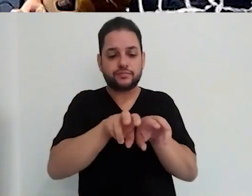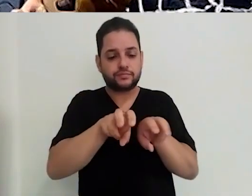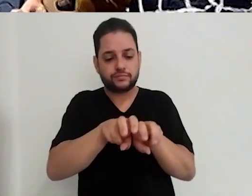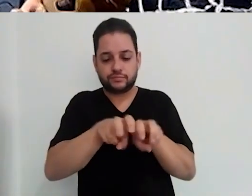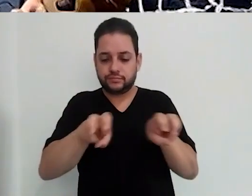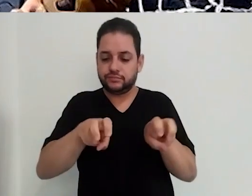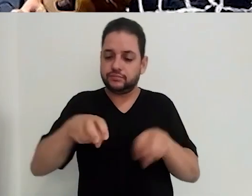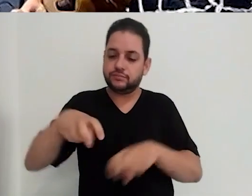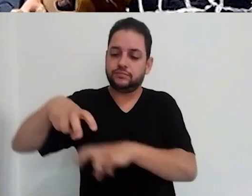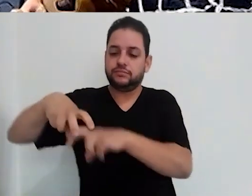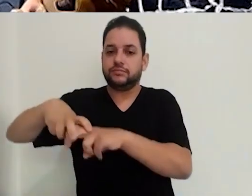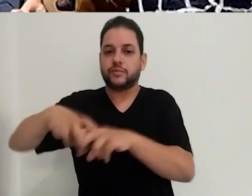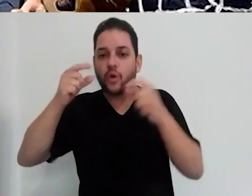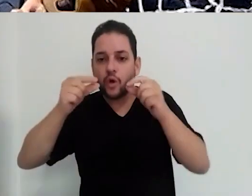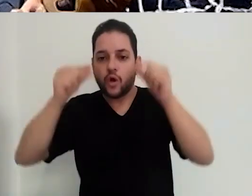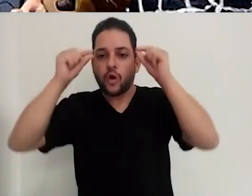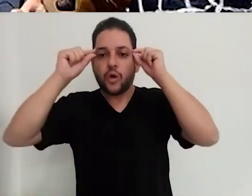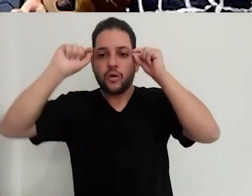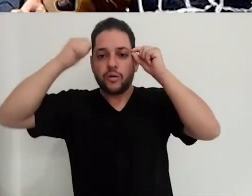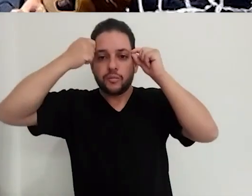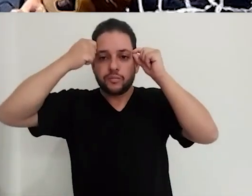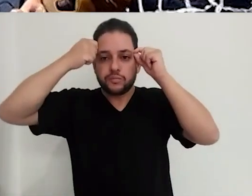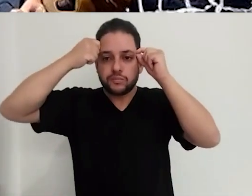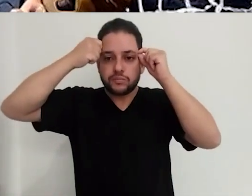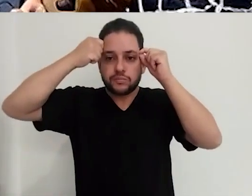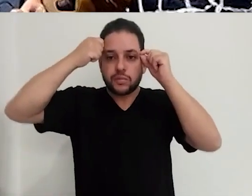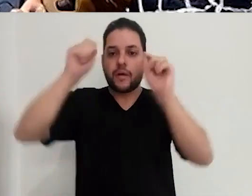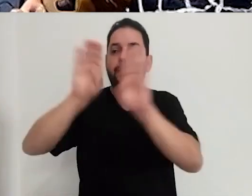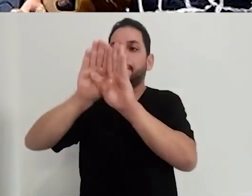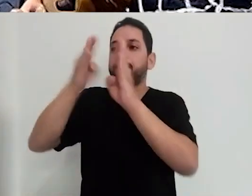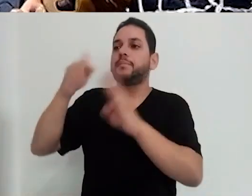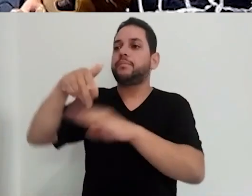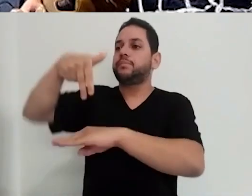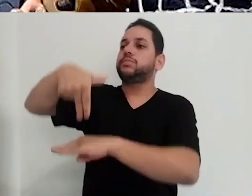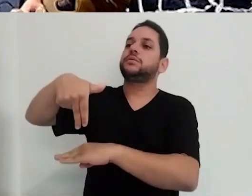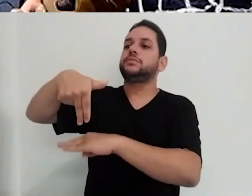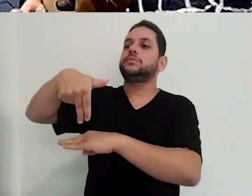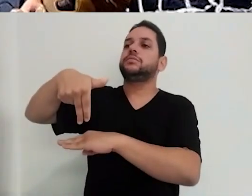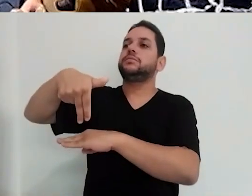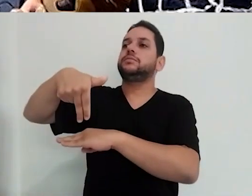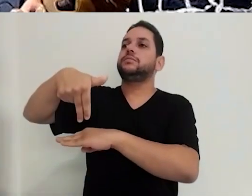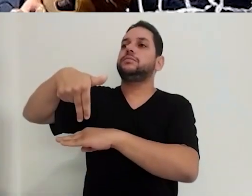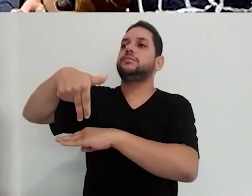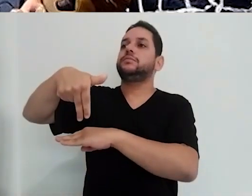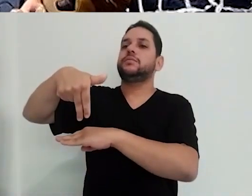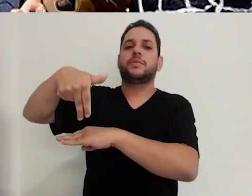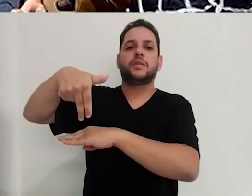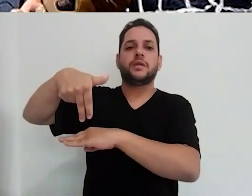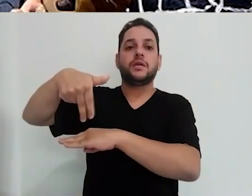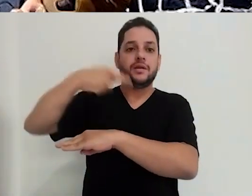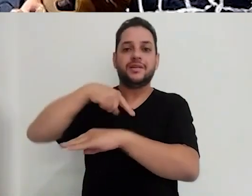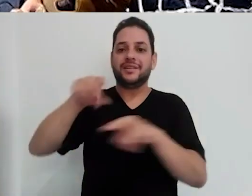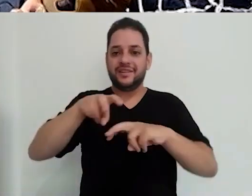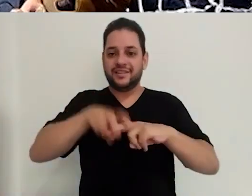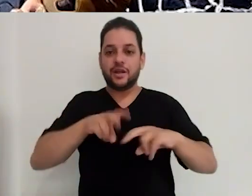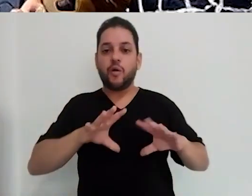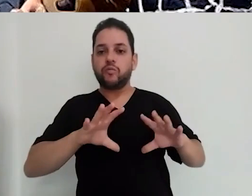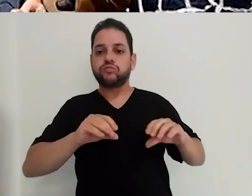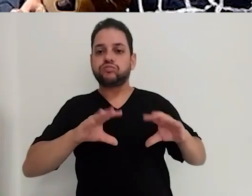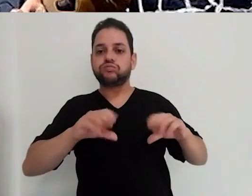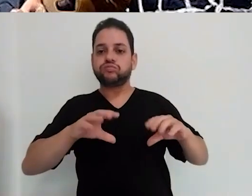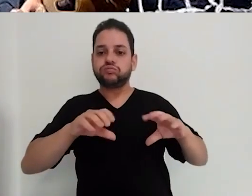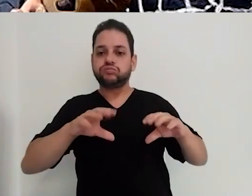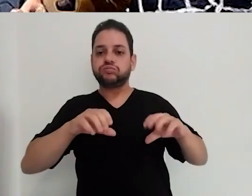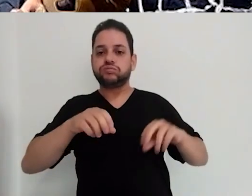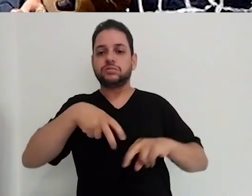óculos escuros, virado para a porta do apartamento, sem querer sentar. Sabe aquelas poltronas bem fofonas que quando você senta você tem uma certa